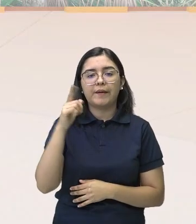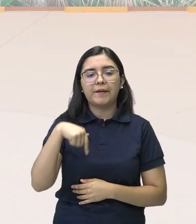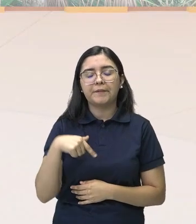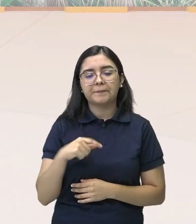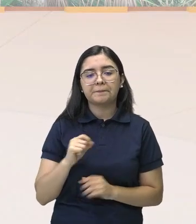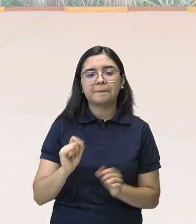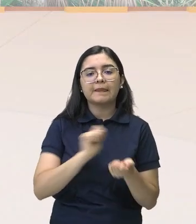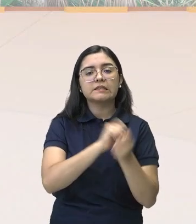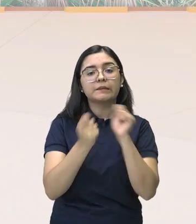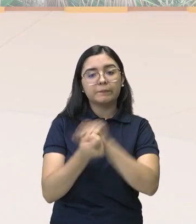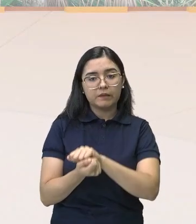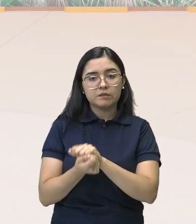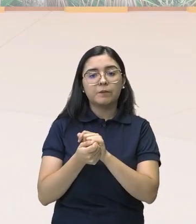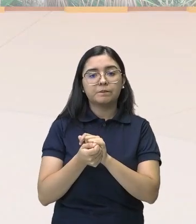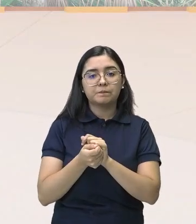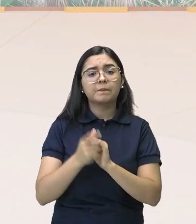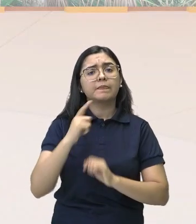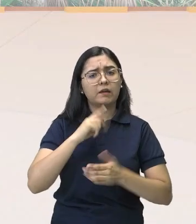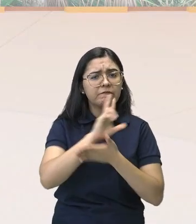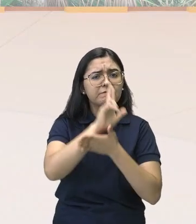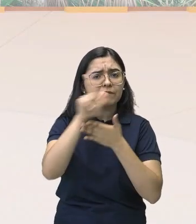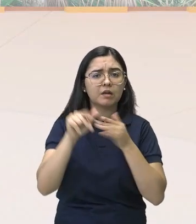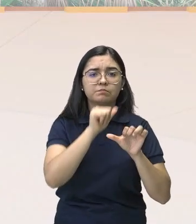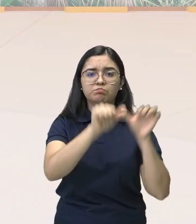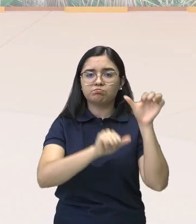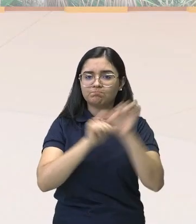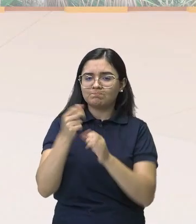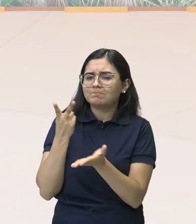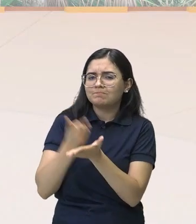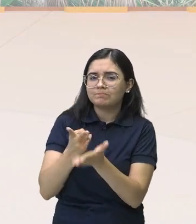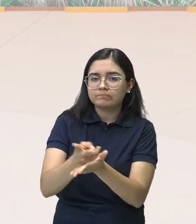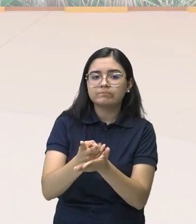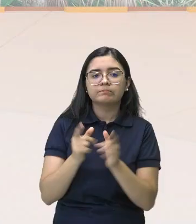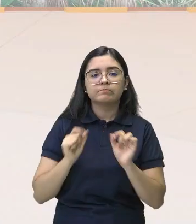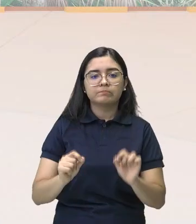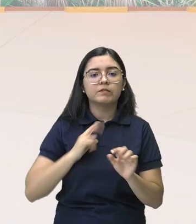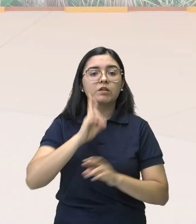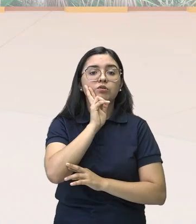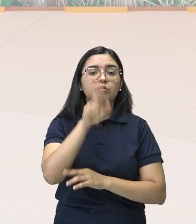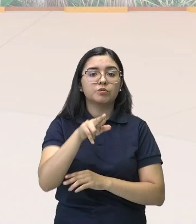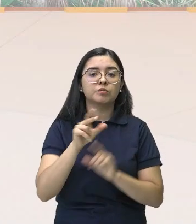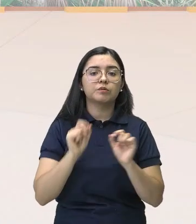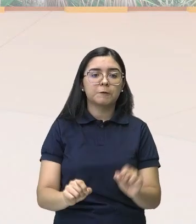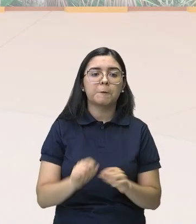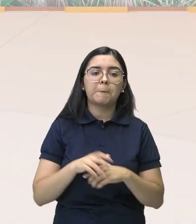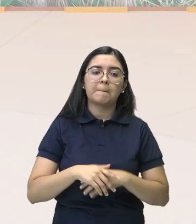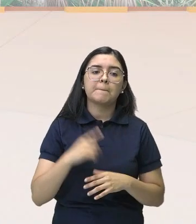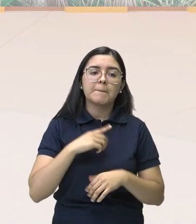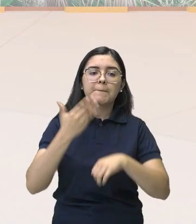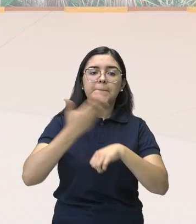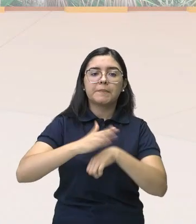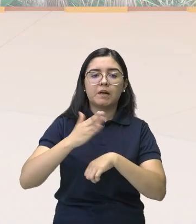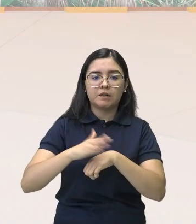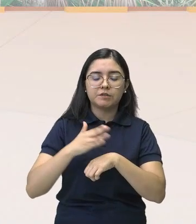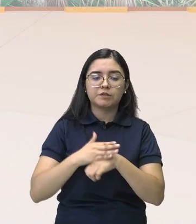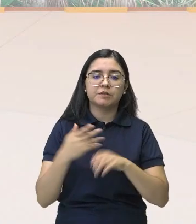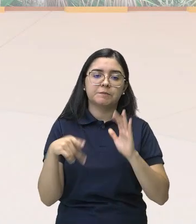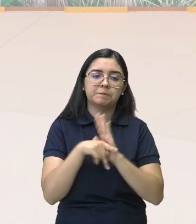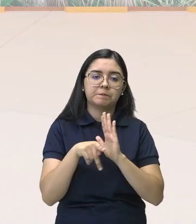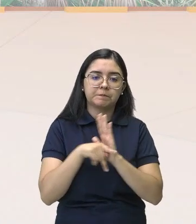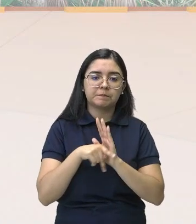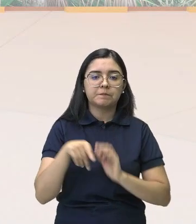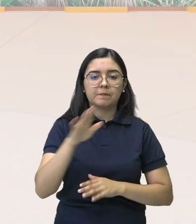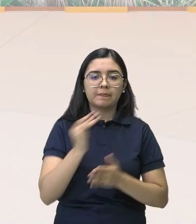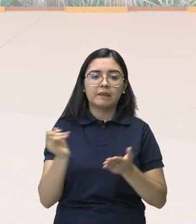essa adaptação, ela traz mudanças frequentes que resultam em uma configuração das